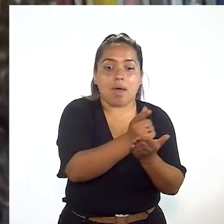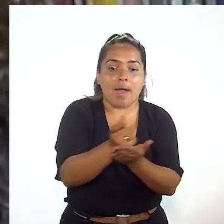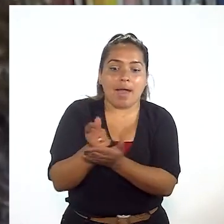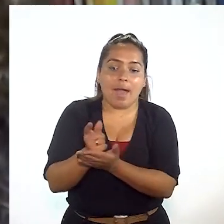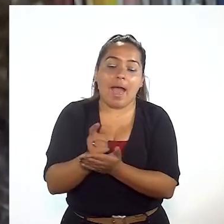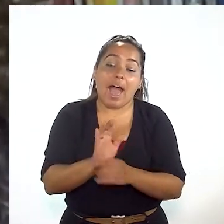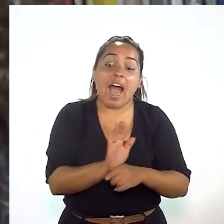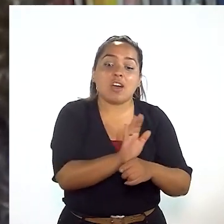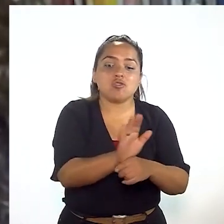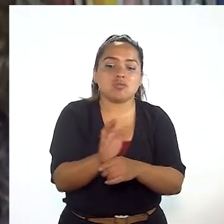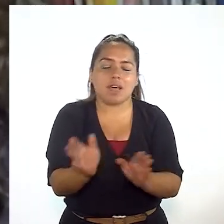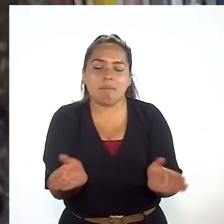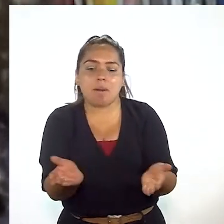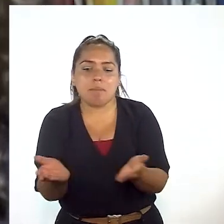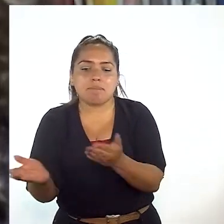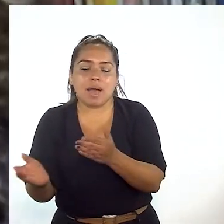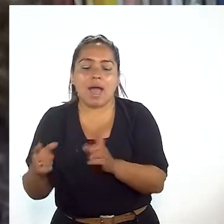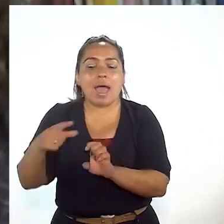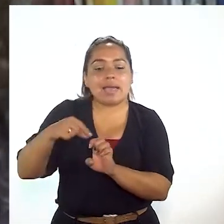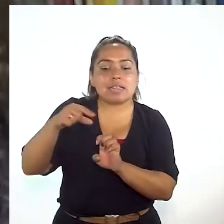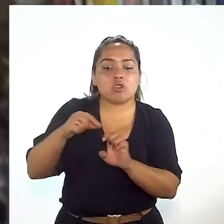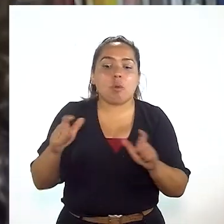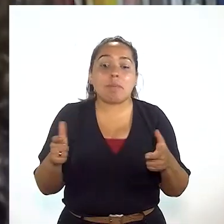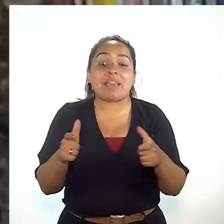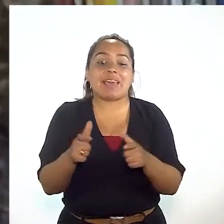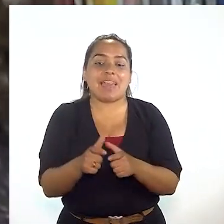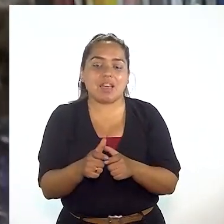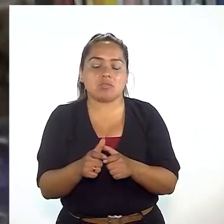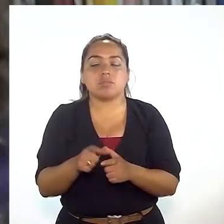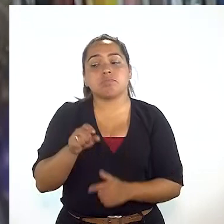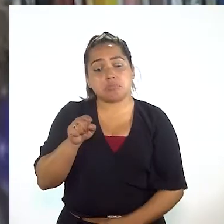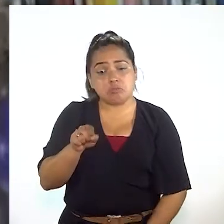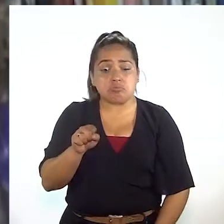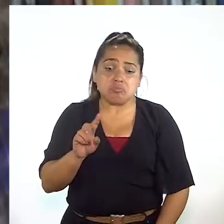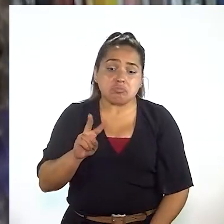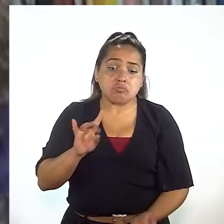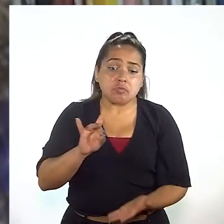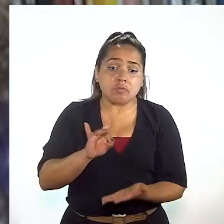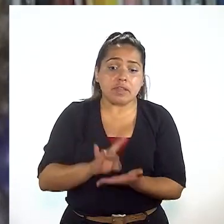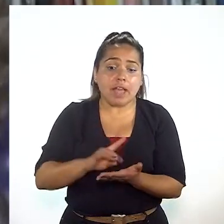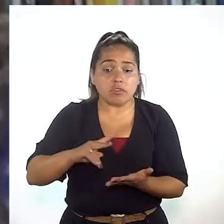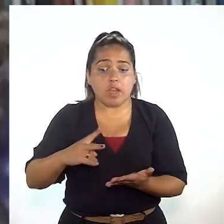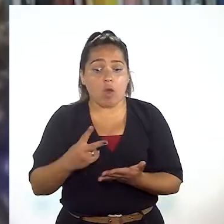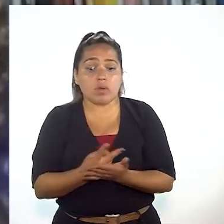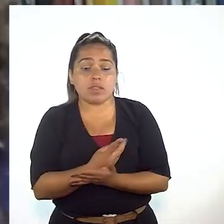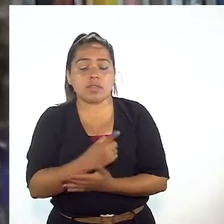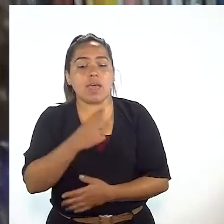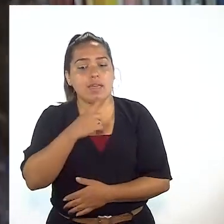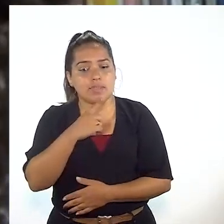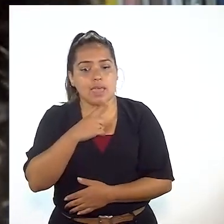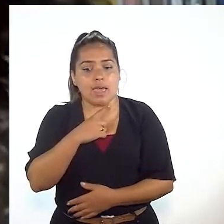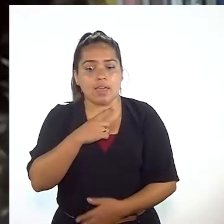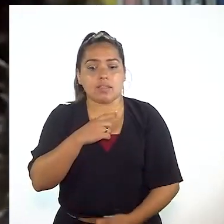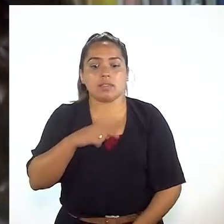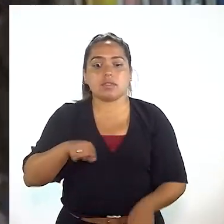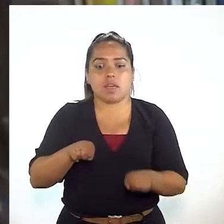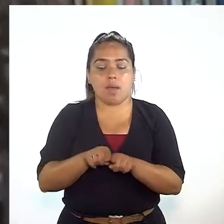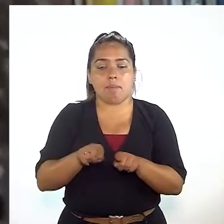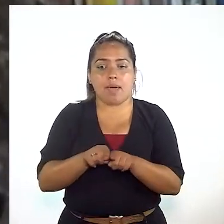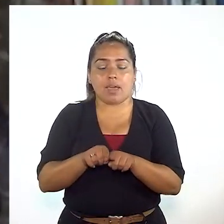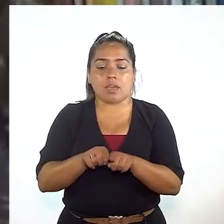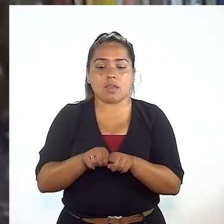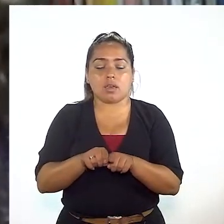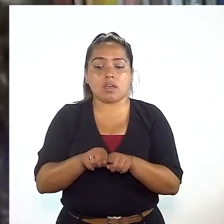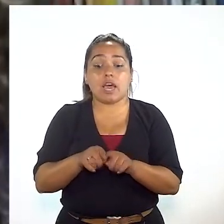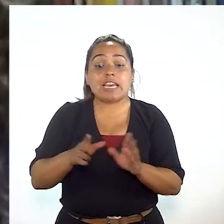pequenos empreendedores. É realmente fazer a conexão e fazer a transformação de fato possa acontecer, né, para as